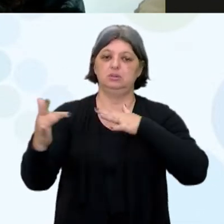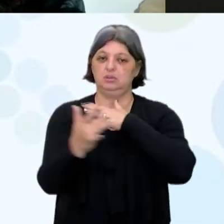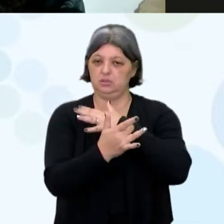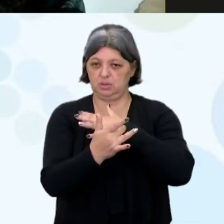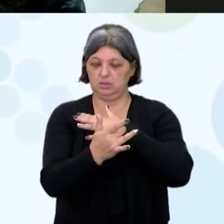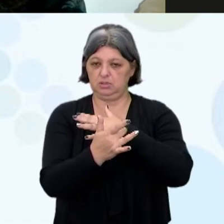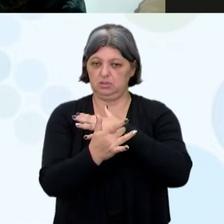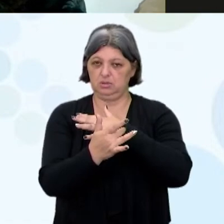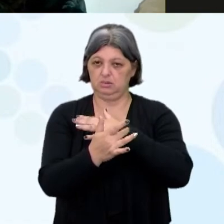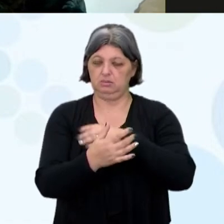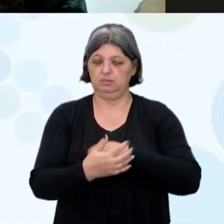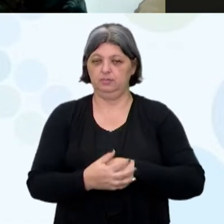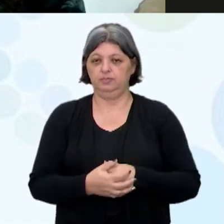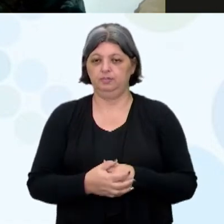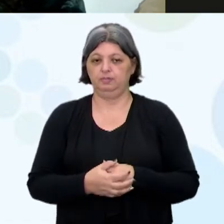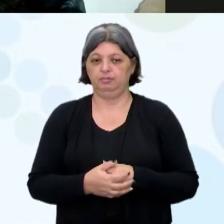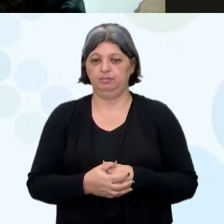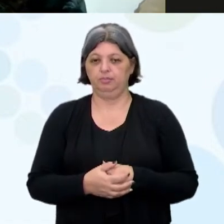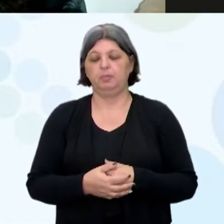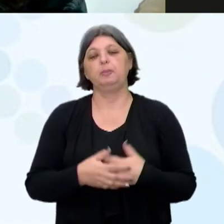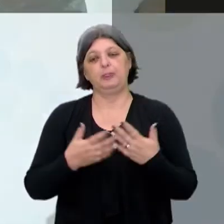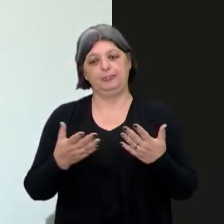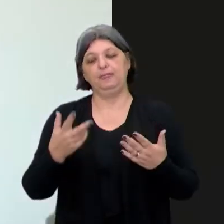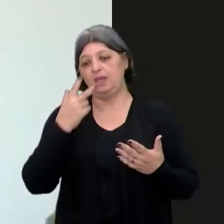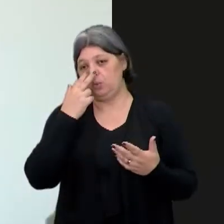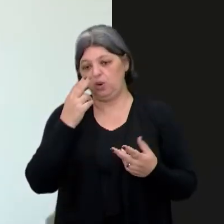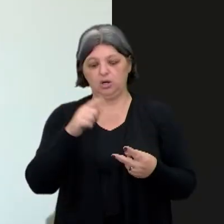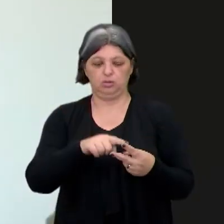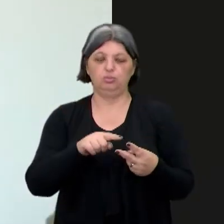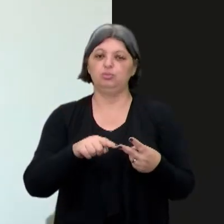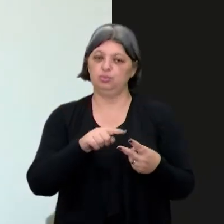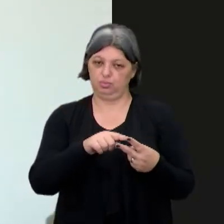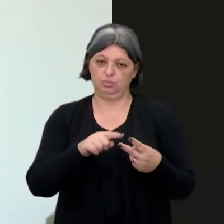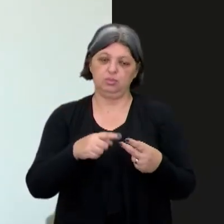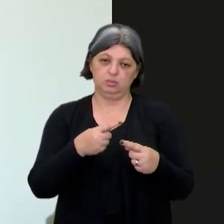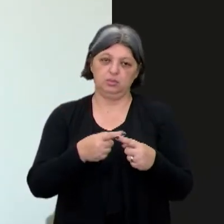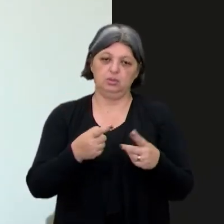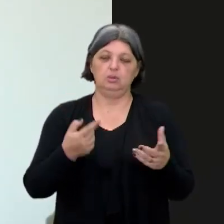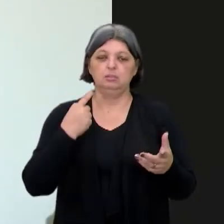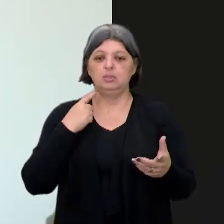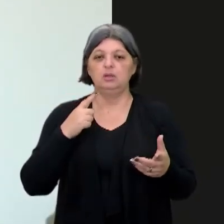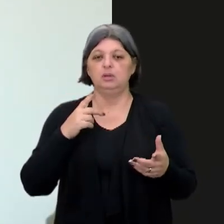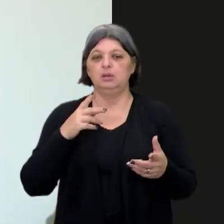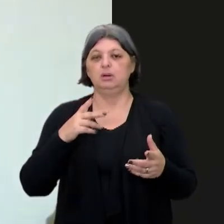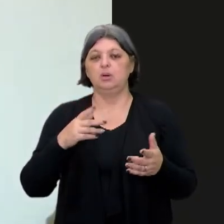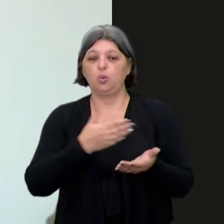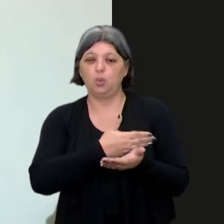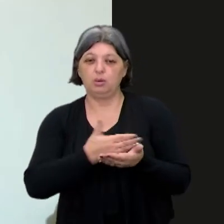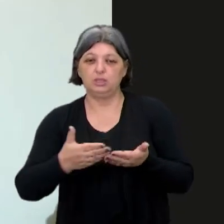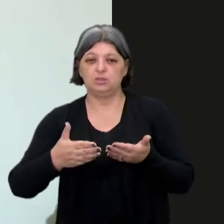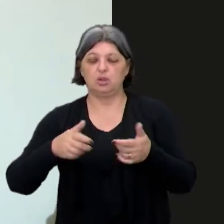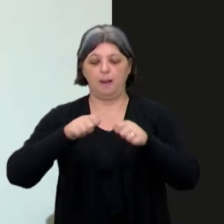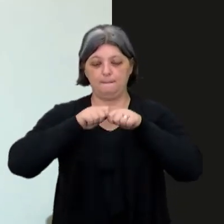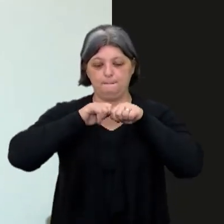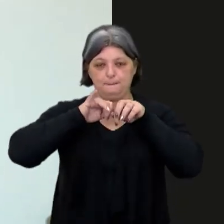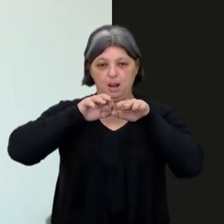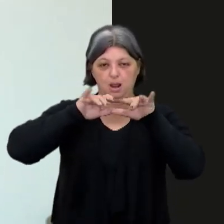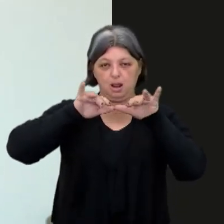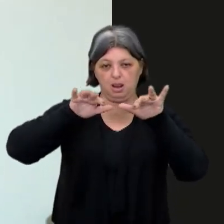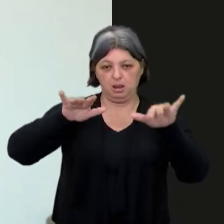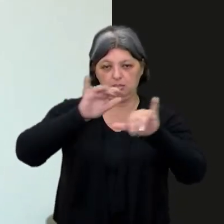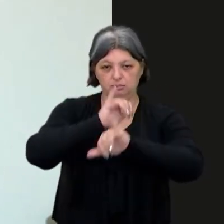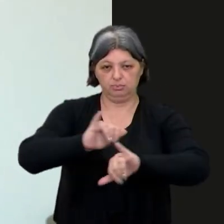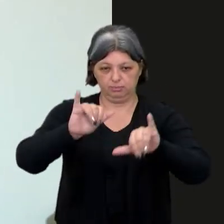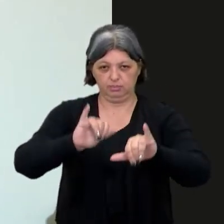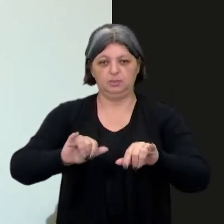sobre isso? Eu acho que tem um pouco dos dois, né? Ganhou muita força a partir da popularização, digamos assim,